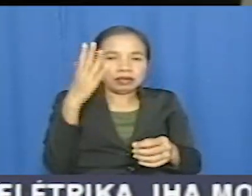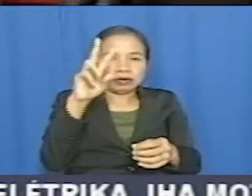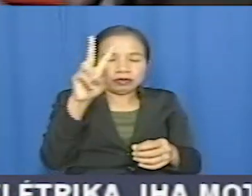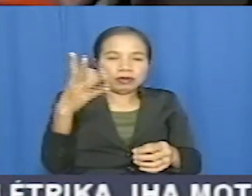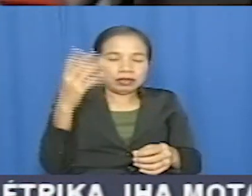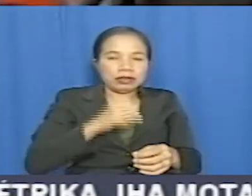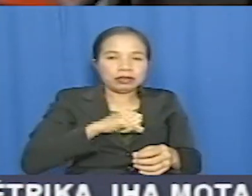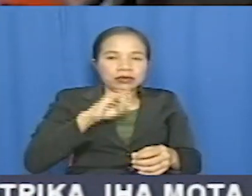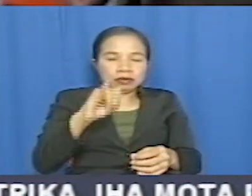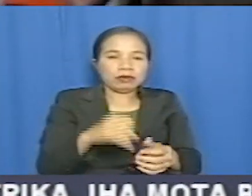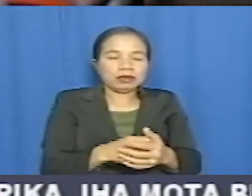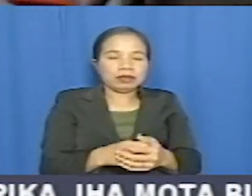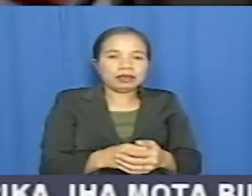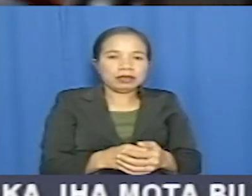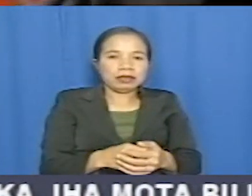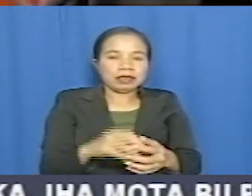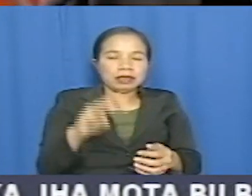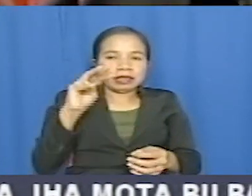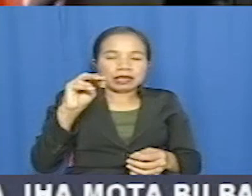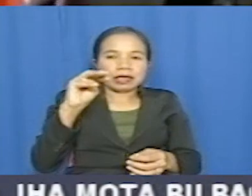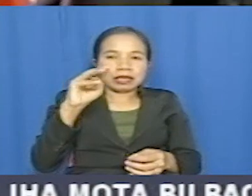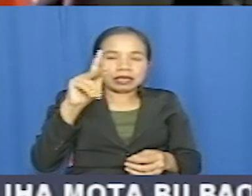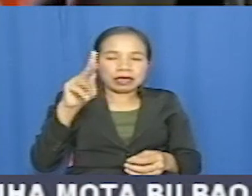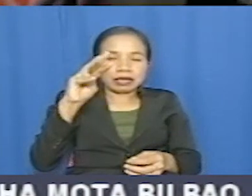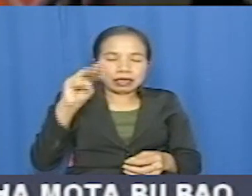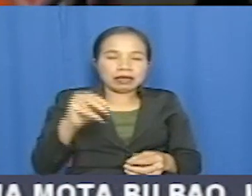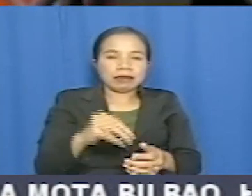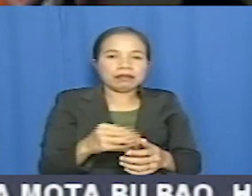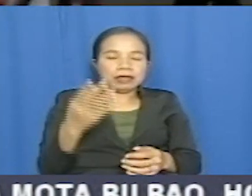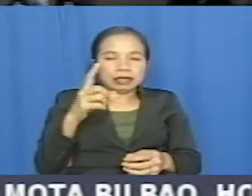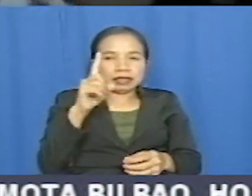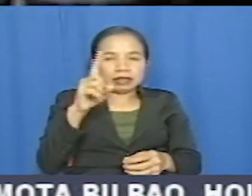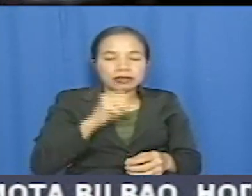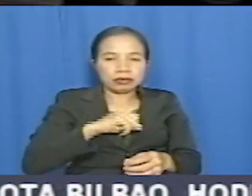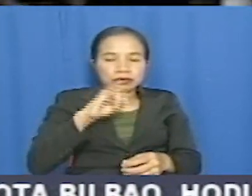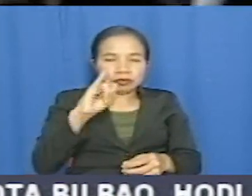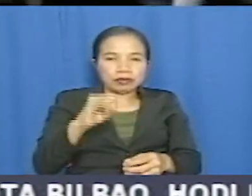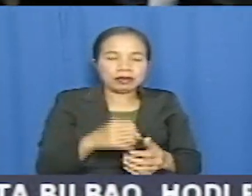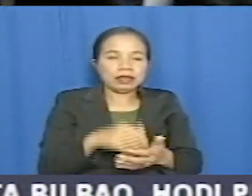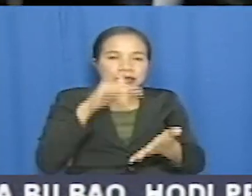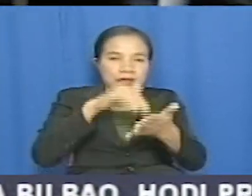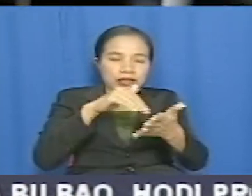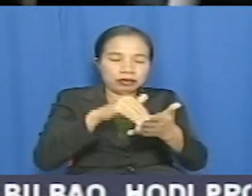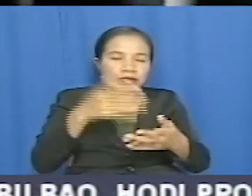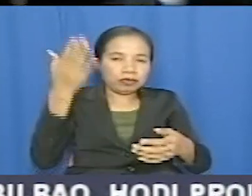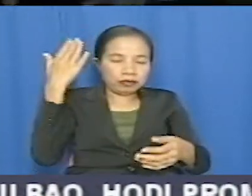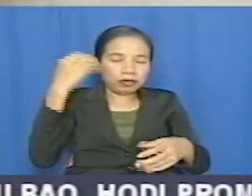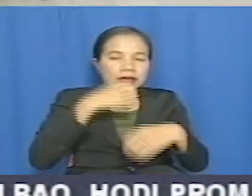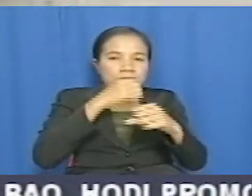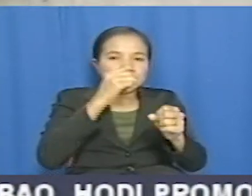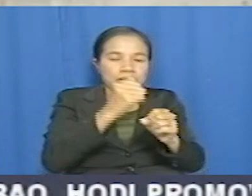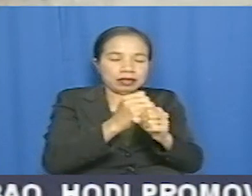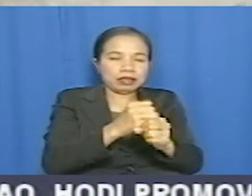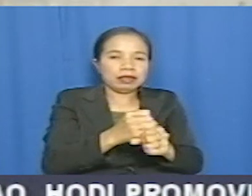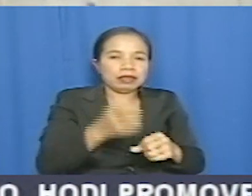kilo kilometro ida karua husi ia suai vila larang nei. Portanto studios ne bema ulo kita halo